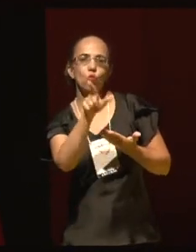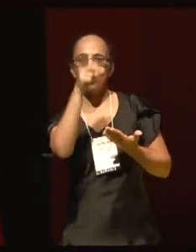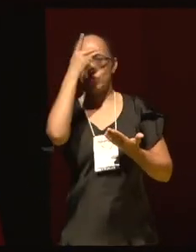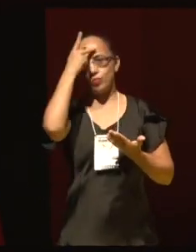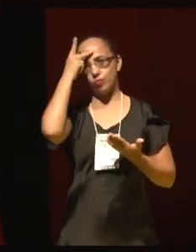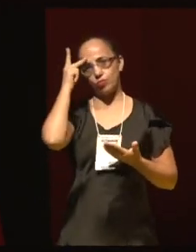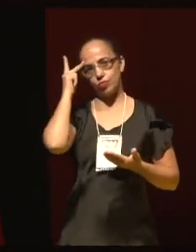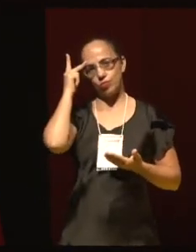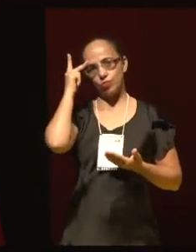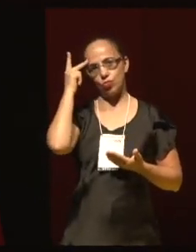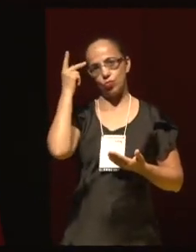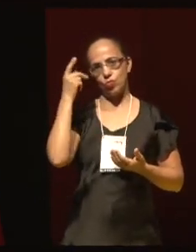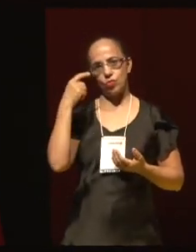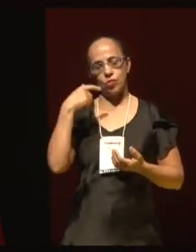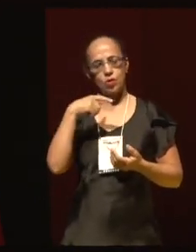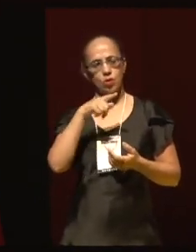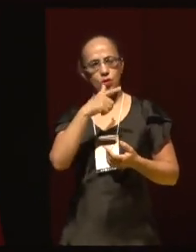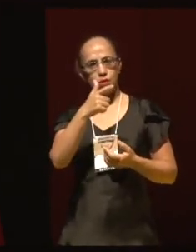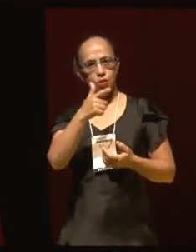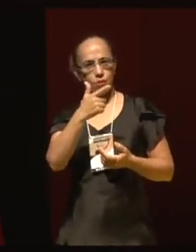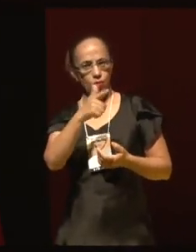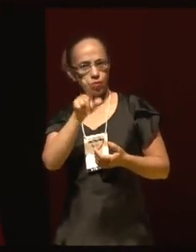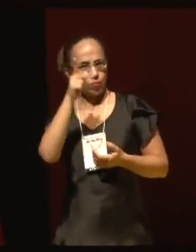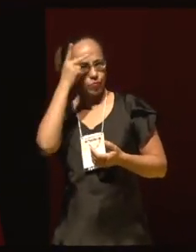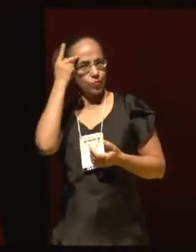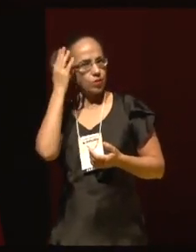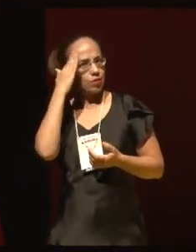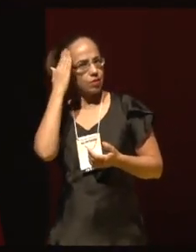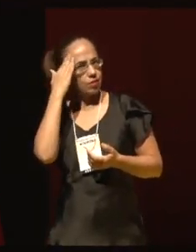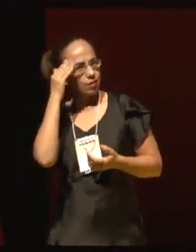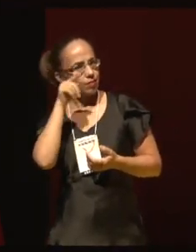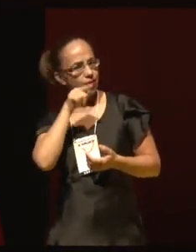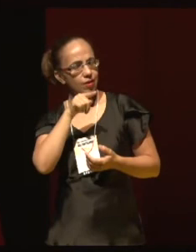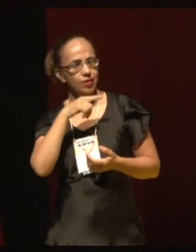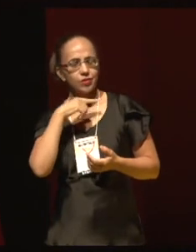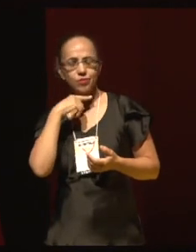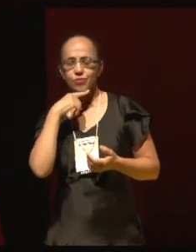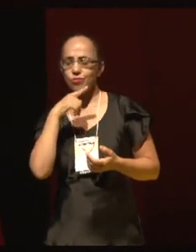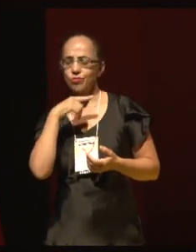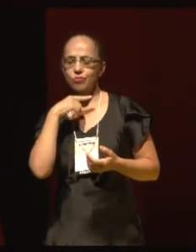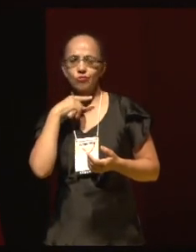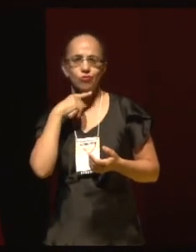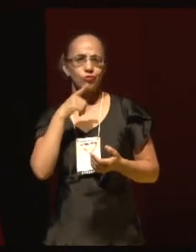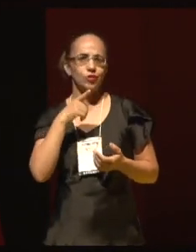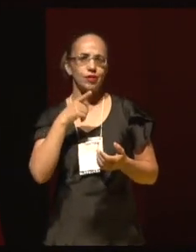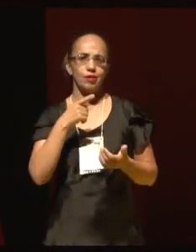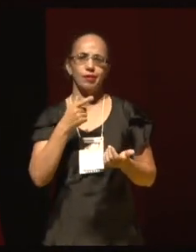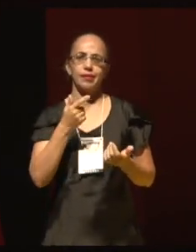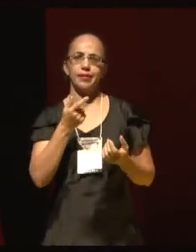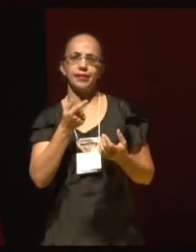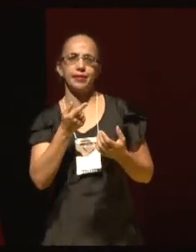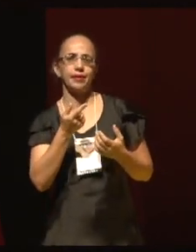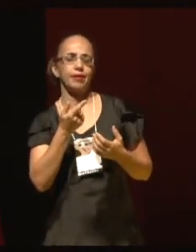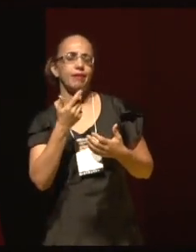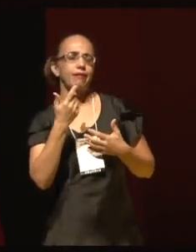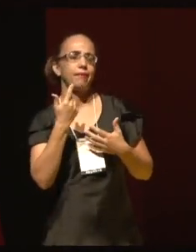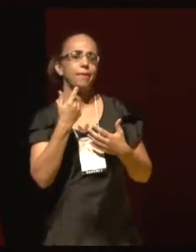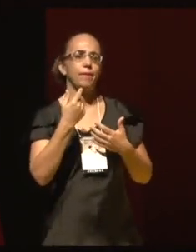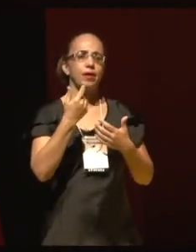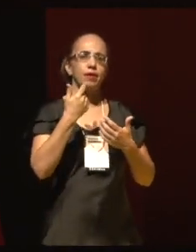que sabe que não vai ter as possibilidades de defraudar. E assim